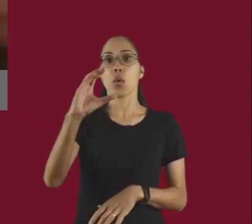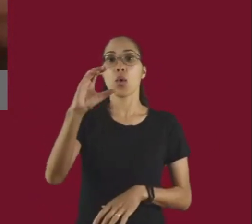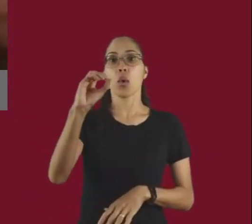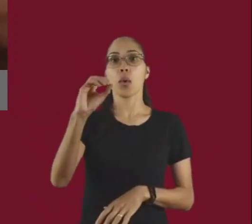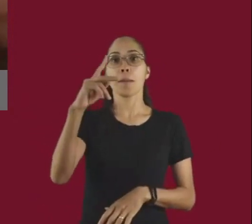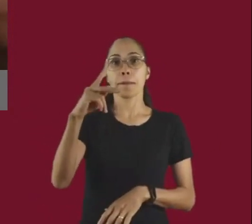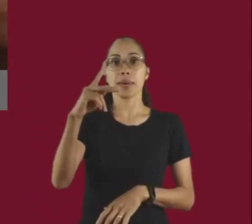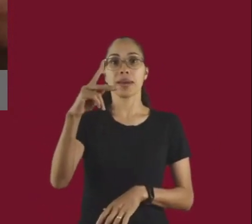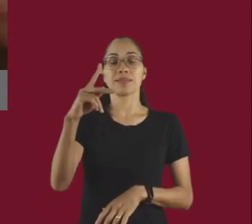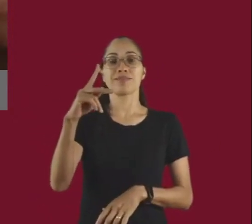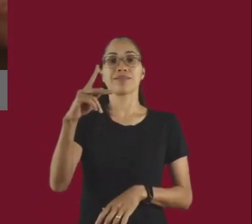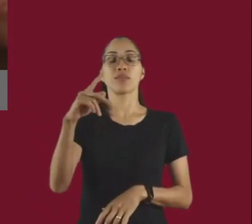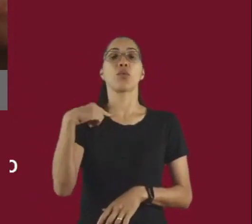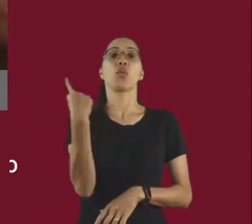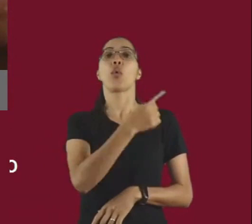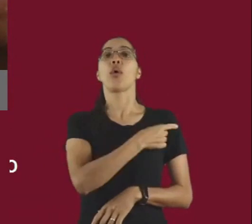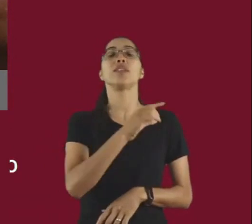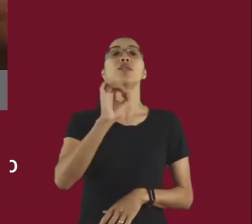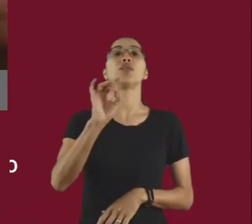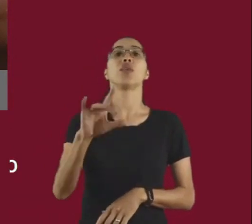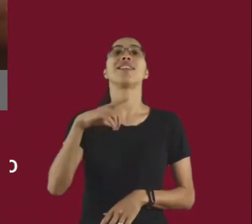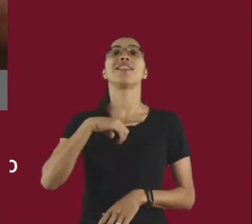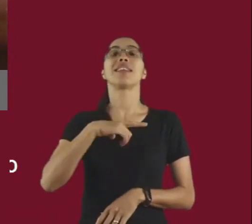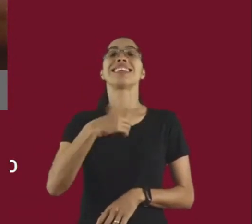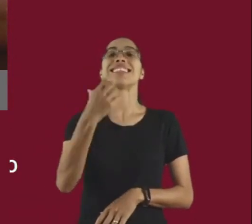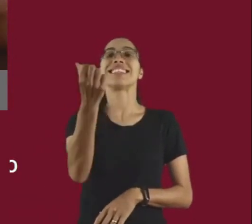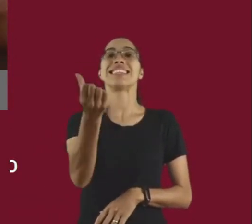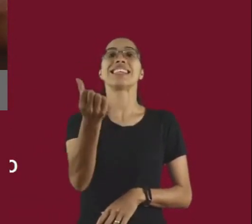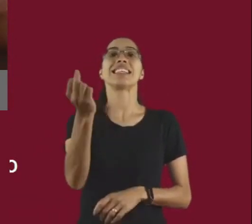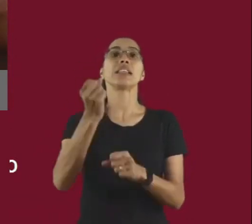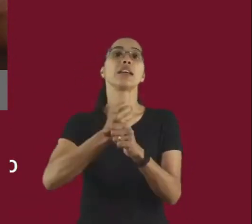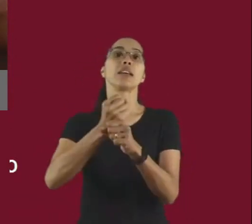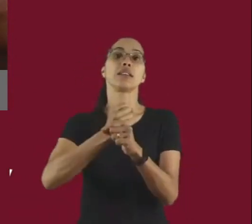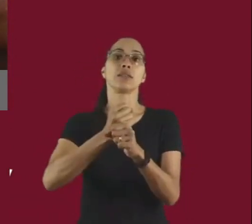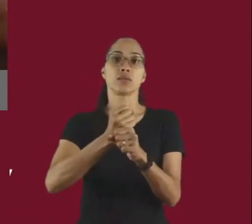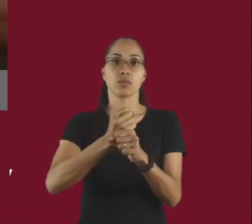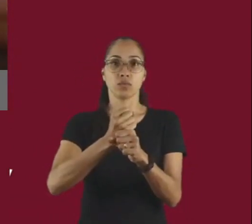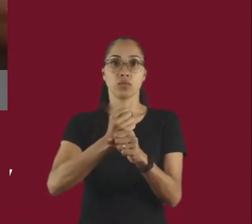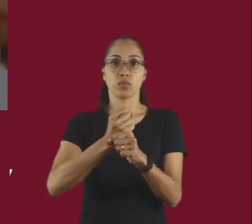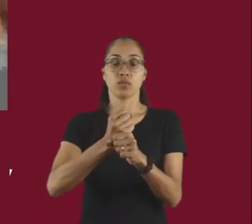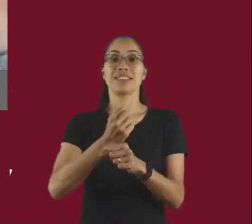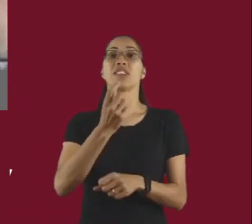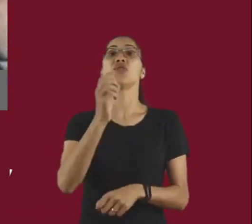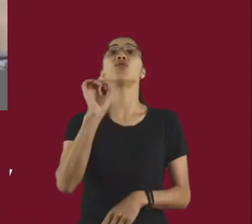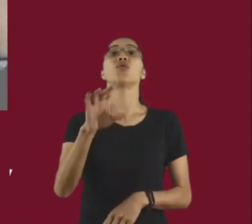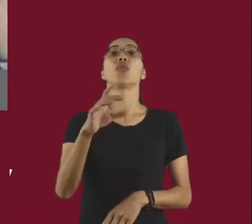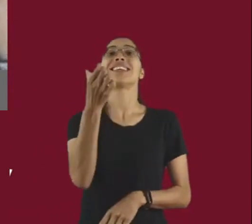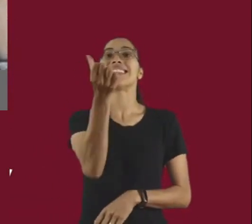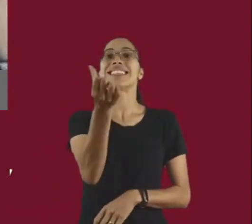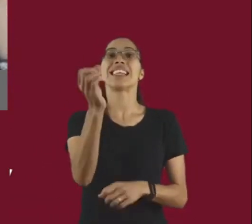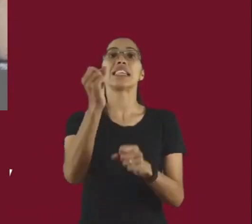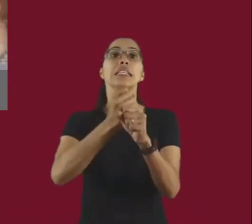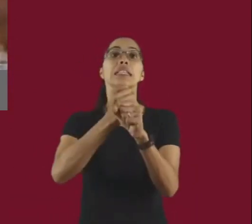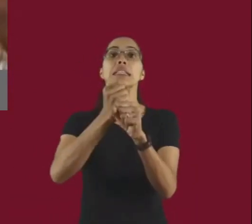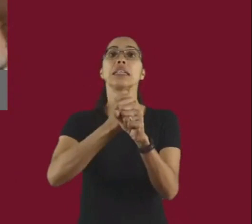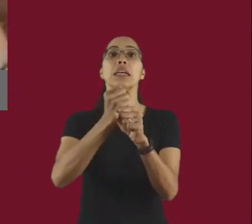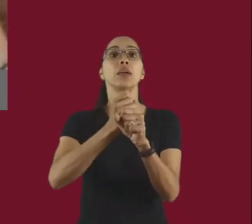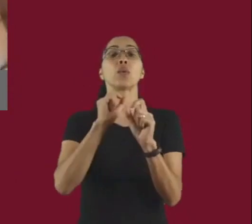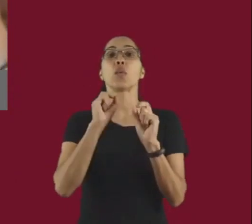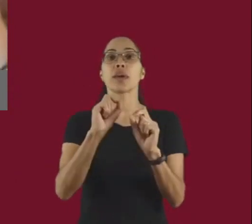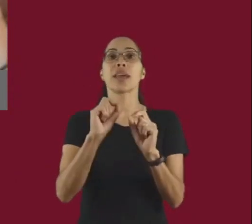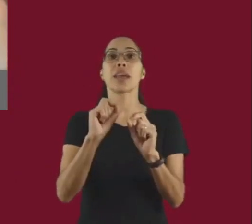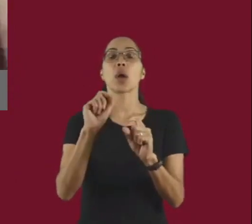não é de futuro, a gente está falando de presente. Então a gente tem 6 anos para conseguir conter em